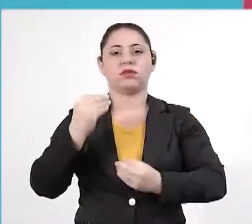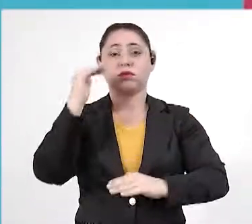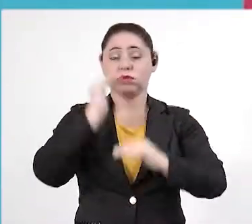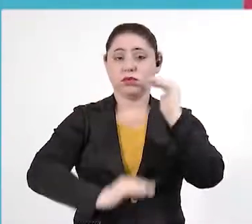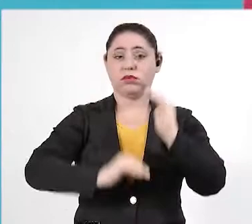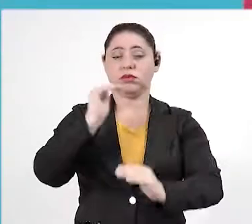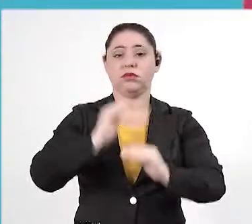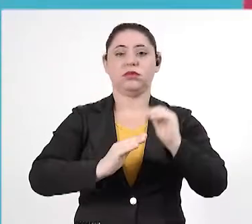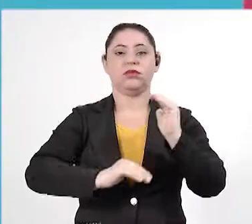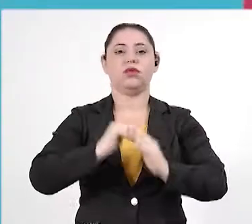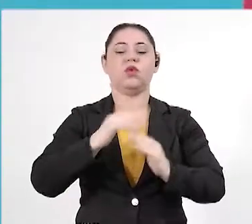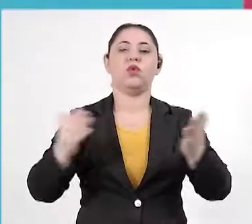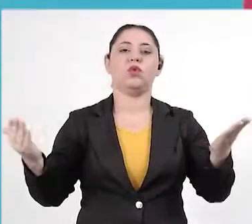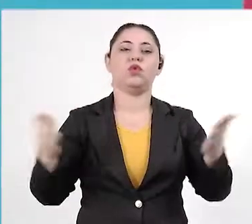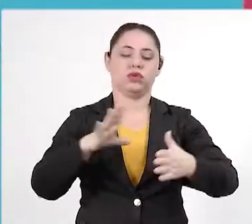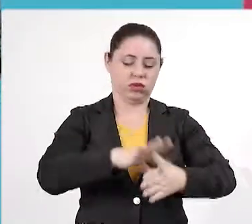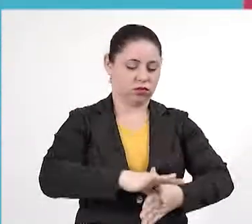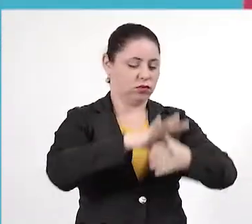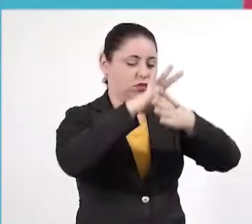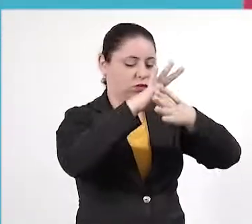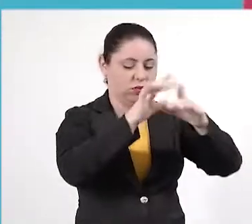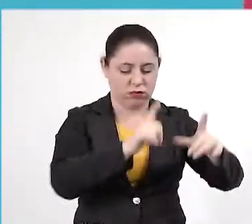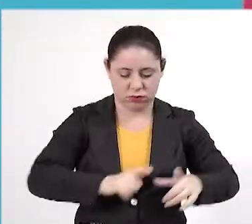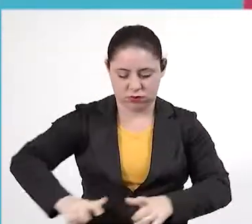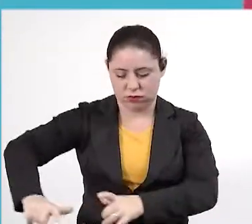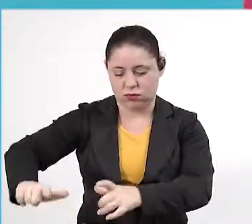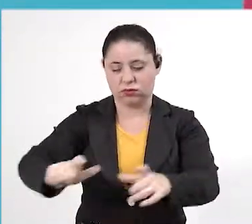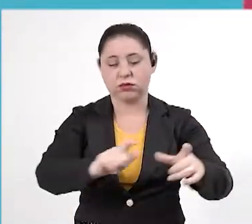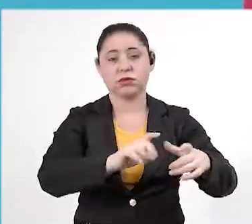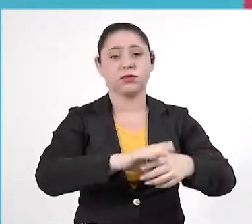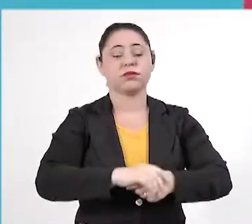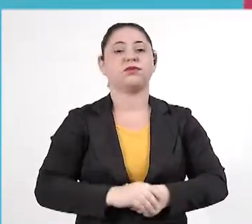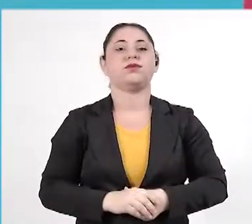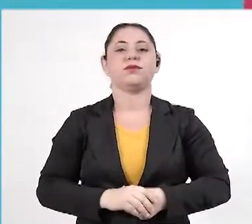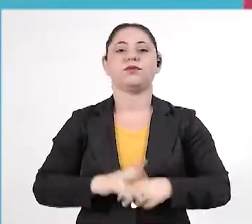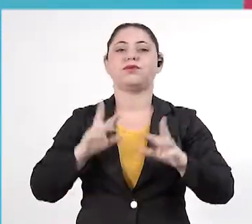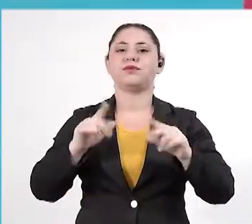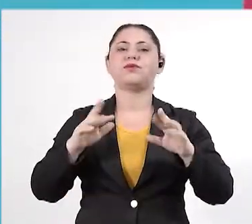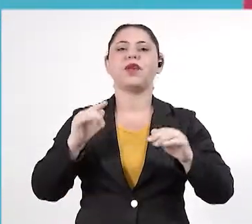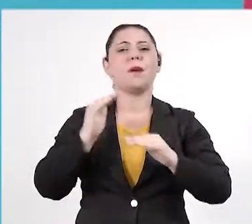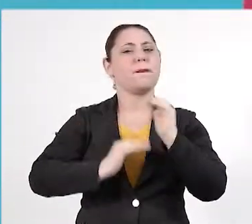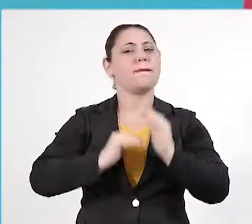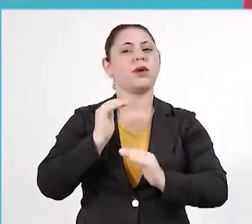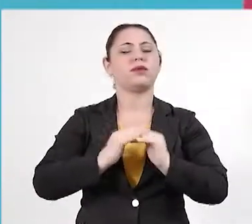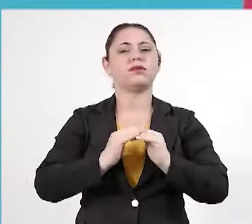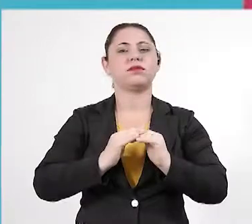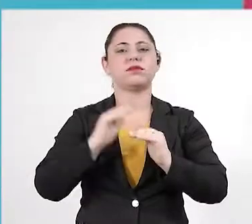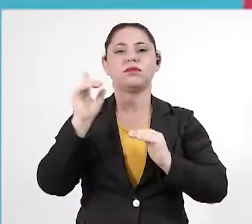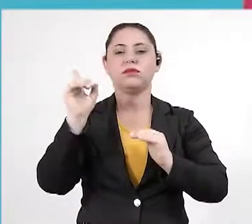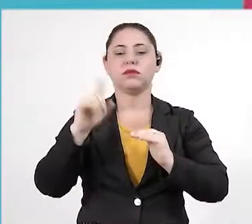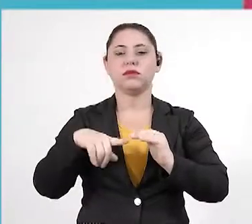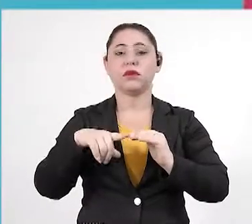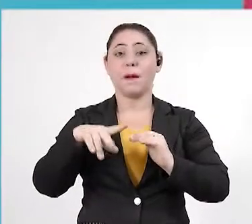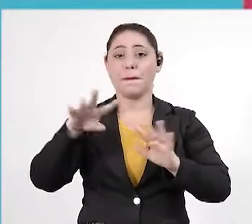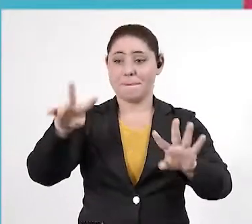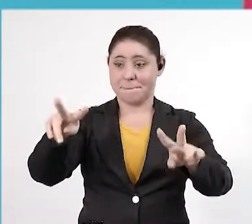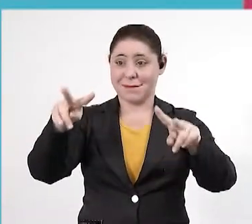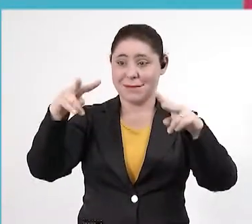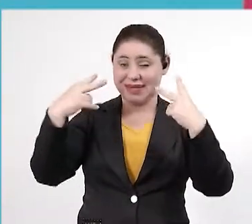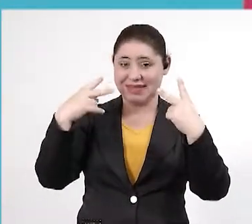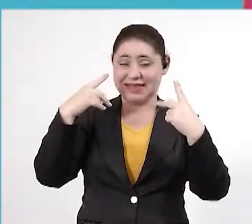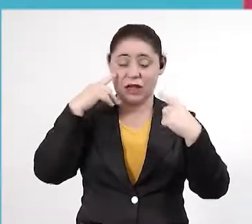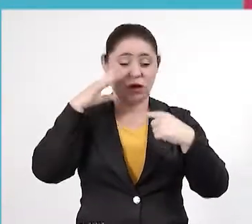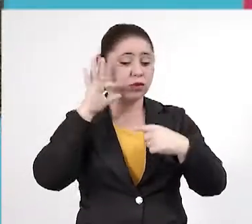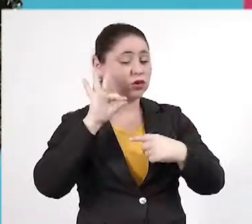estão as profissões hoje, quem se destaca nas diversas áreas, né? De diversas profissões, aí eles realmente